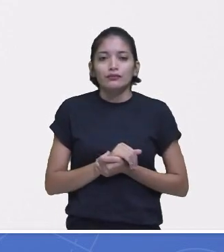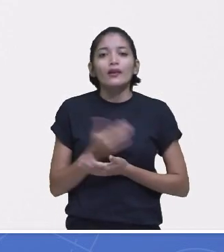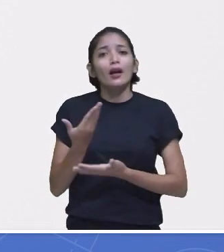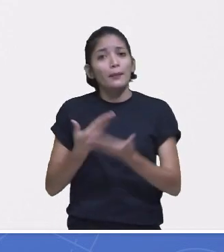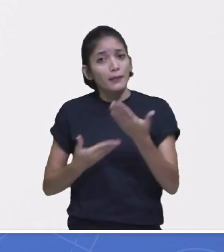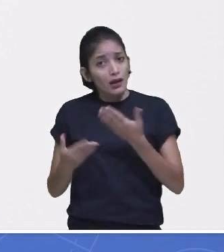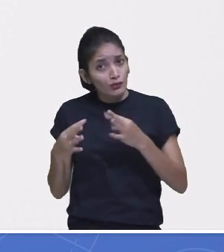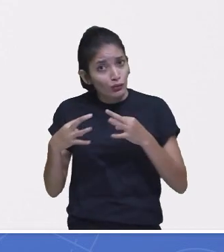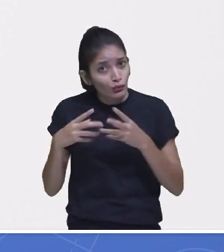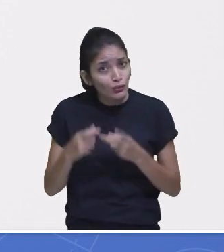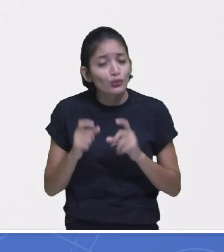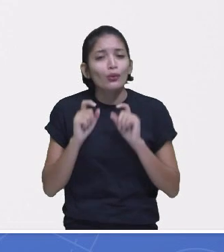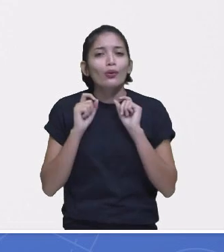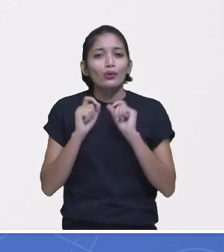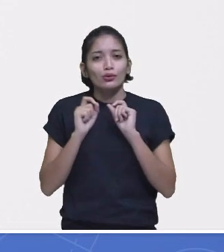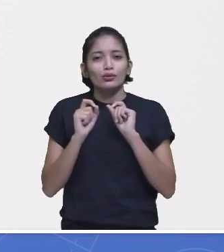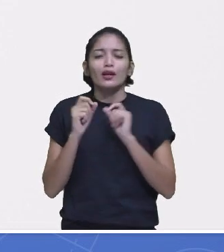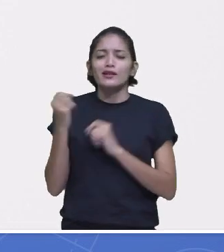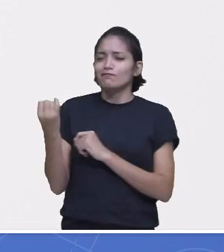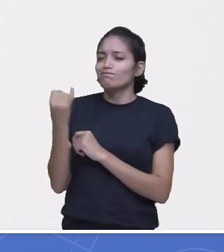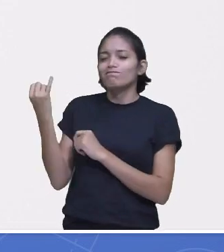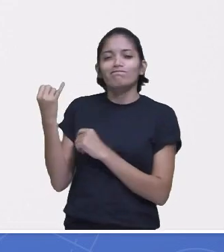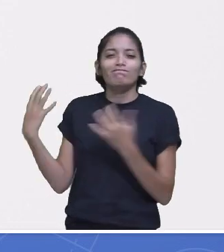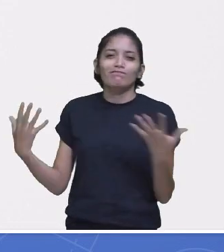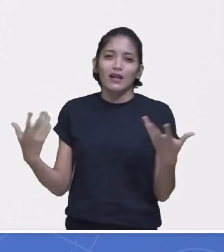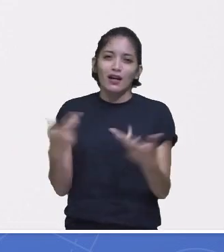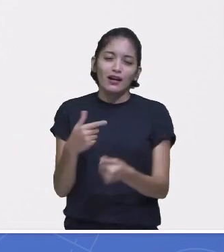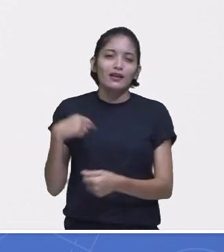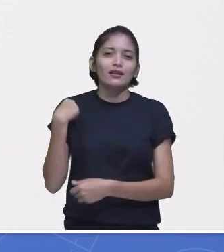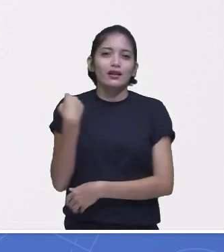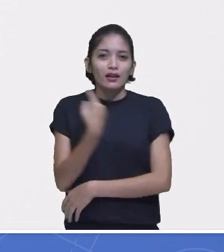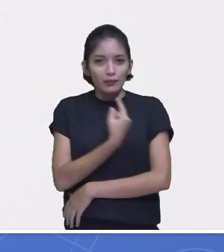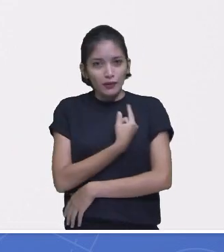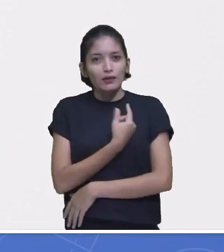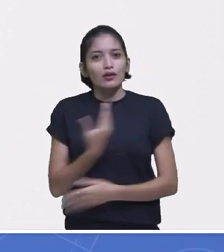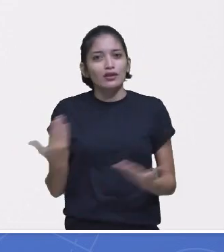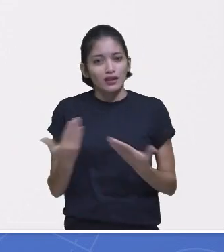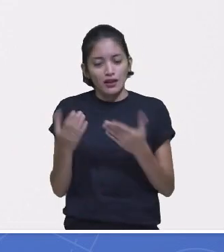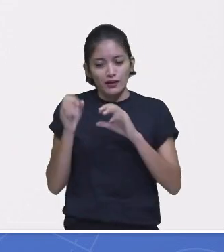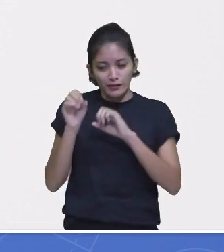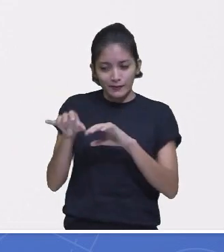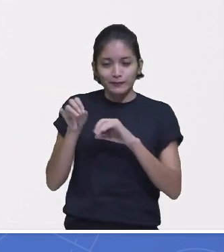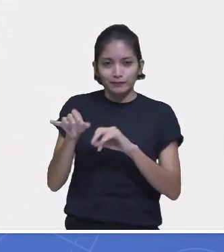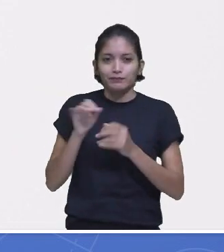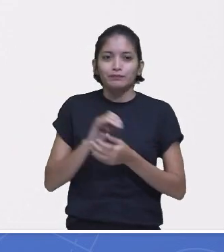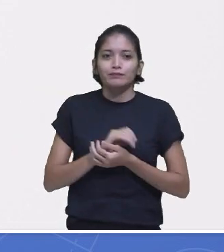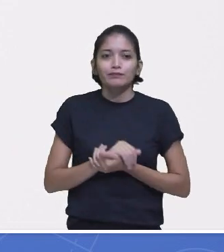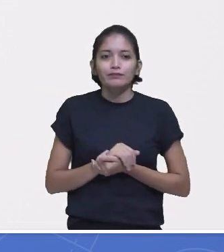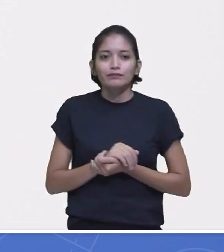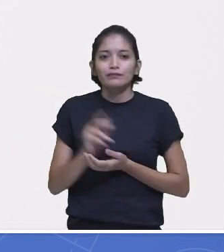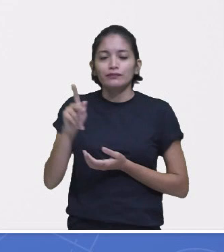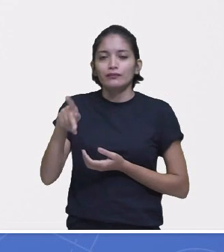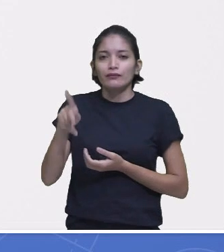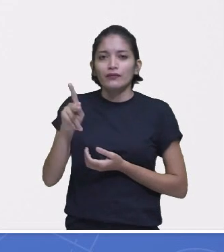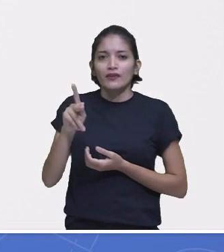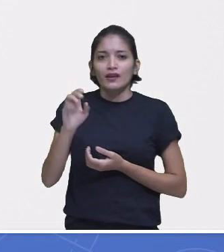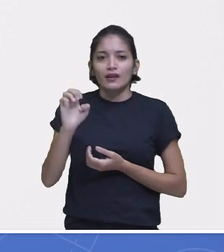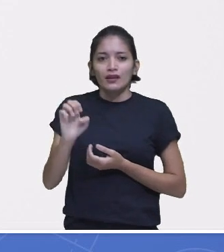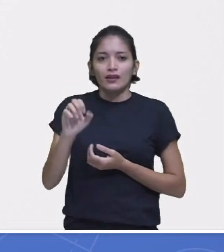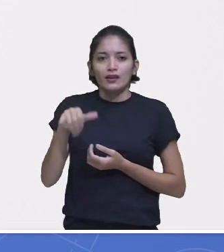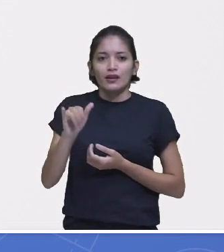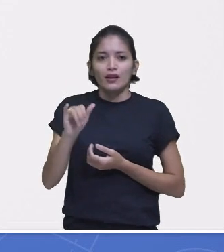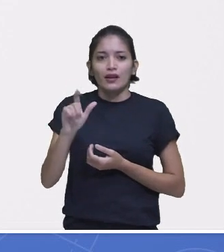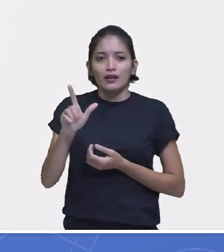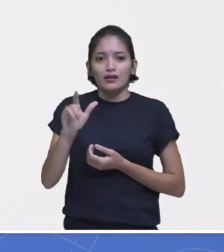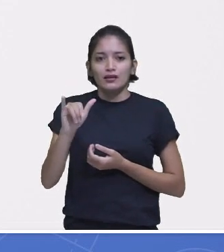é excelente aqui para todos nós que fazemos aqui a educação. A